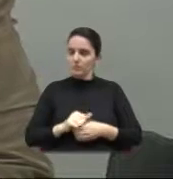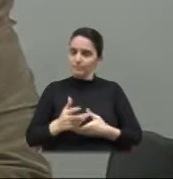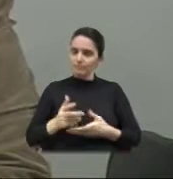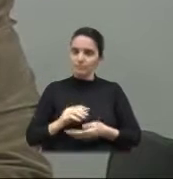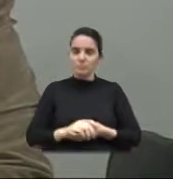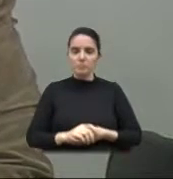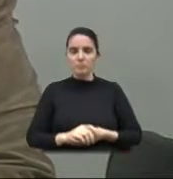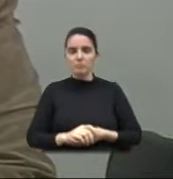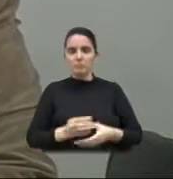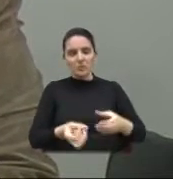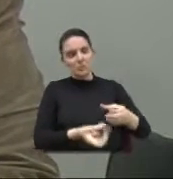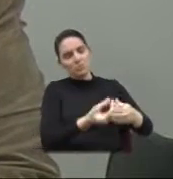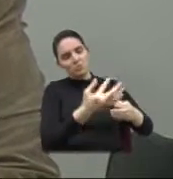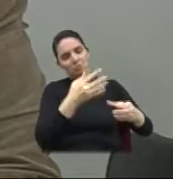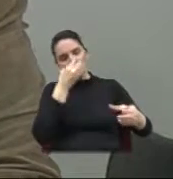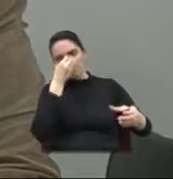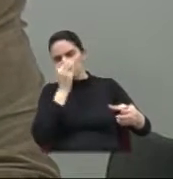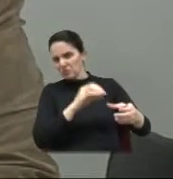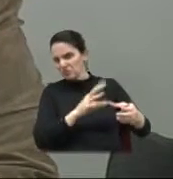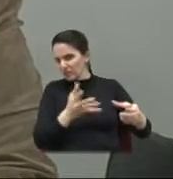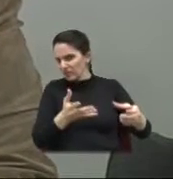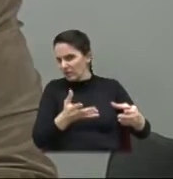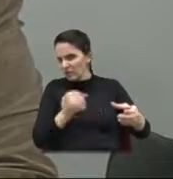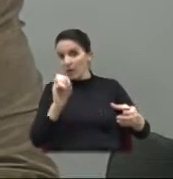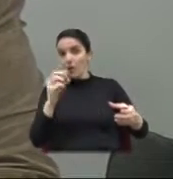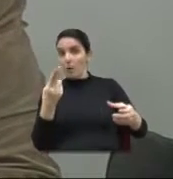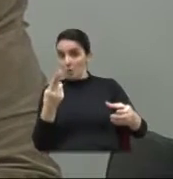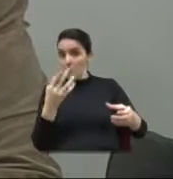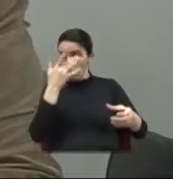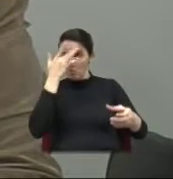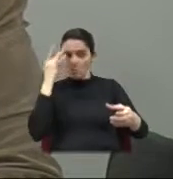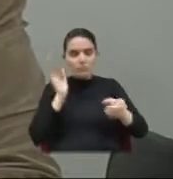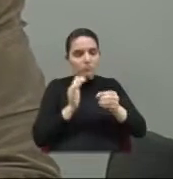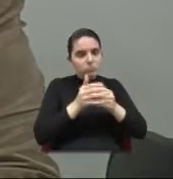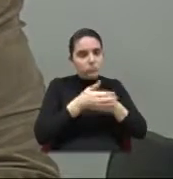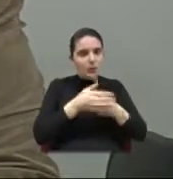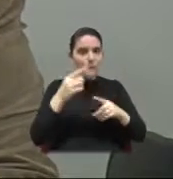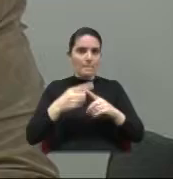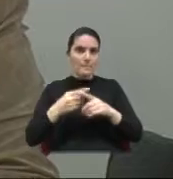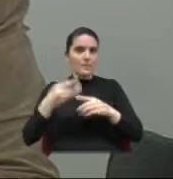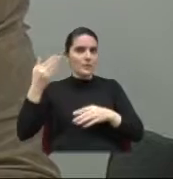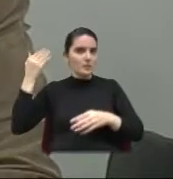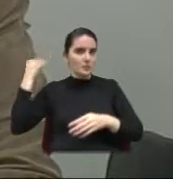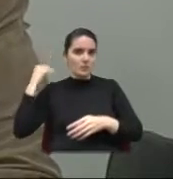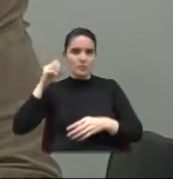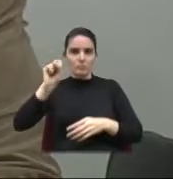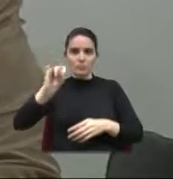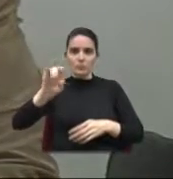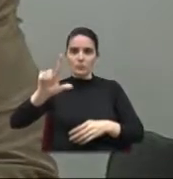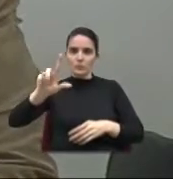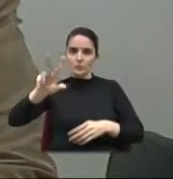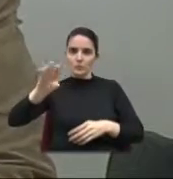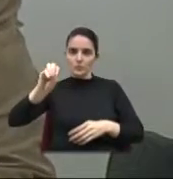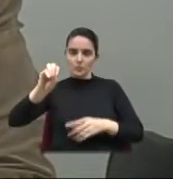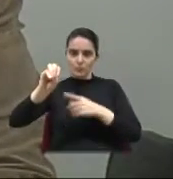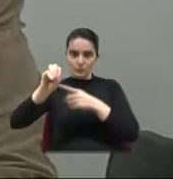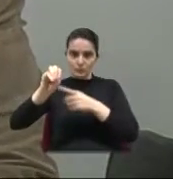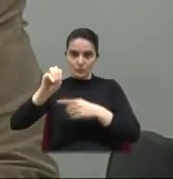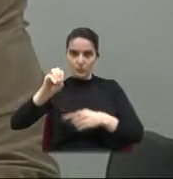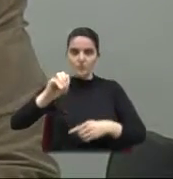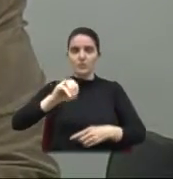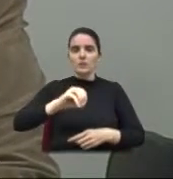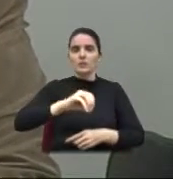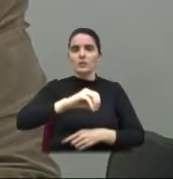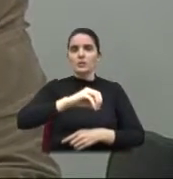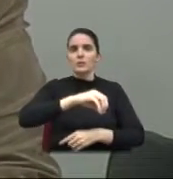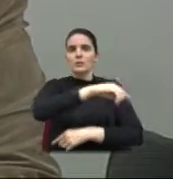estão lá, largadas? Porque eu lembro que na época que o Silvio foi prefeito, eu não lembro detalhes, mas eu lembro que ele dava, inclusive,